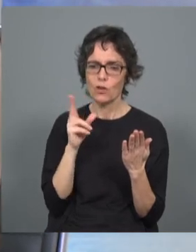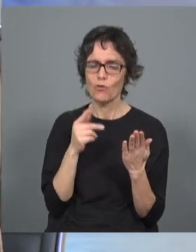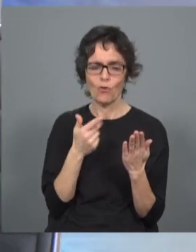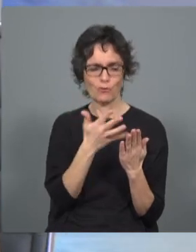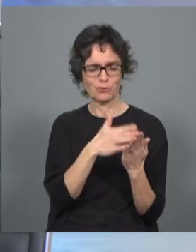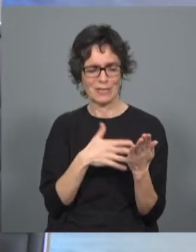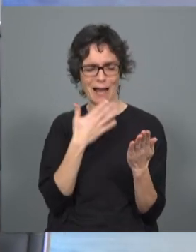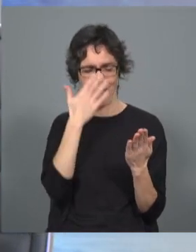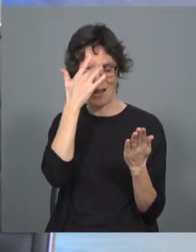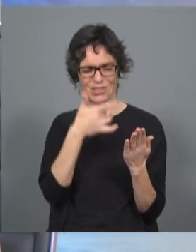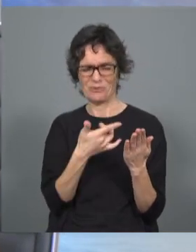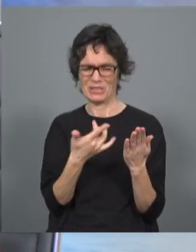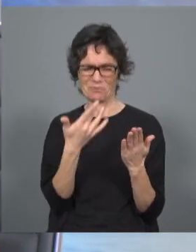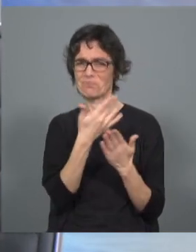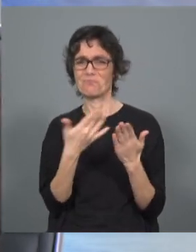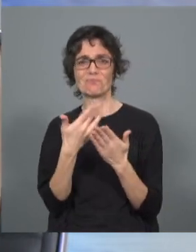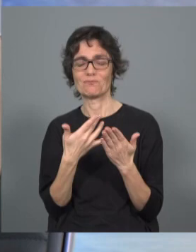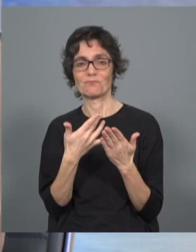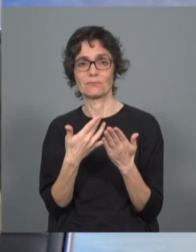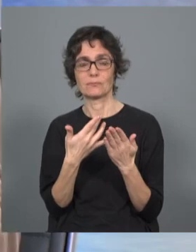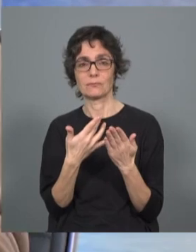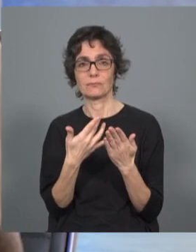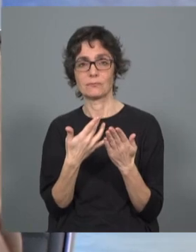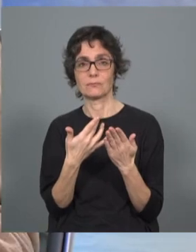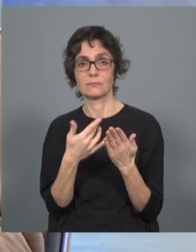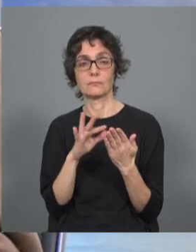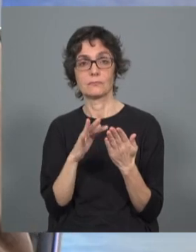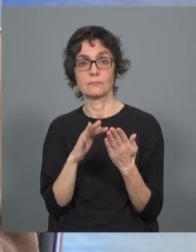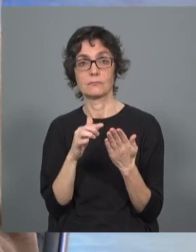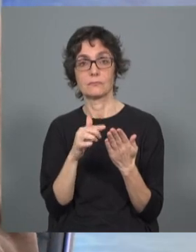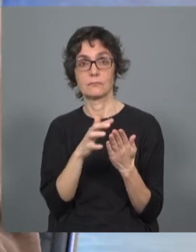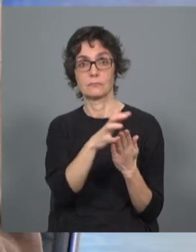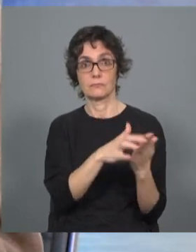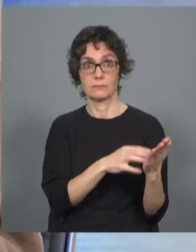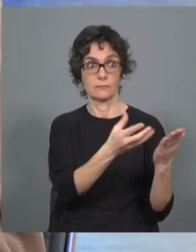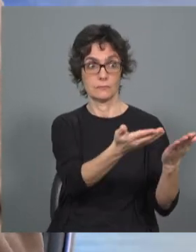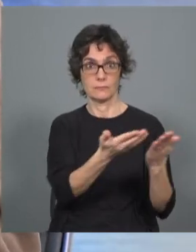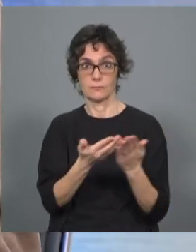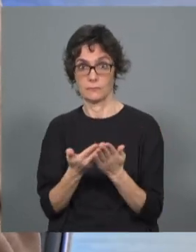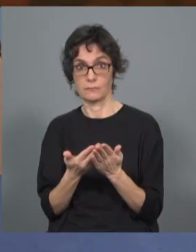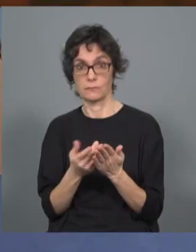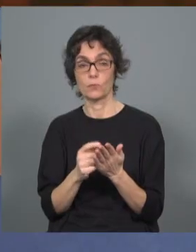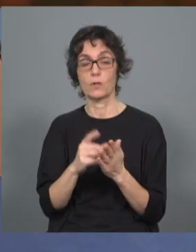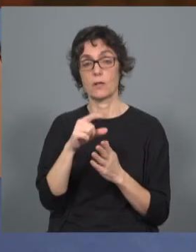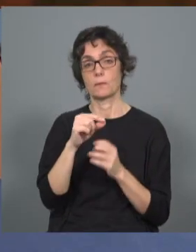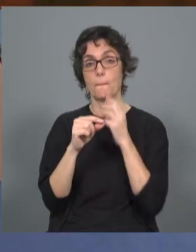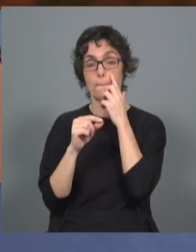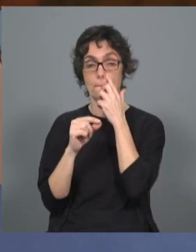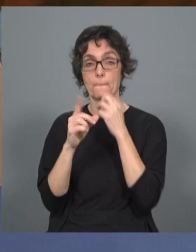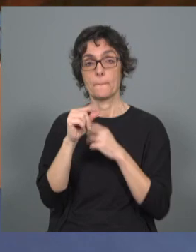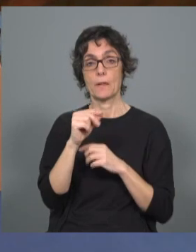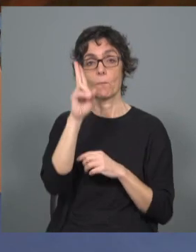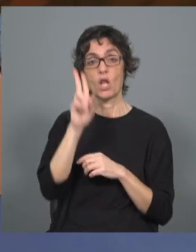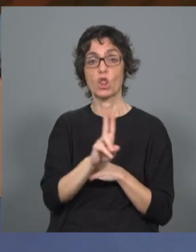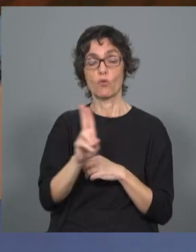ficasse tudo exatamente em águas mortas. Mais transformador foi o Concílio Vaticano II, e isto é uma consequência